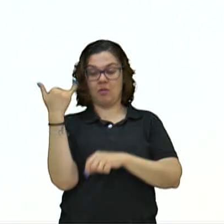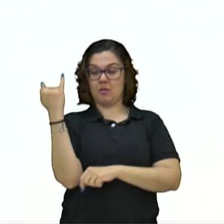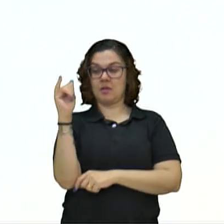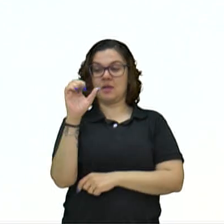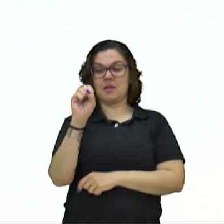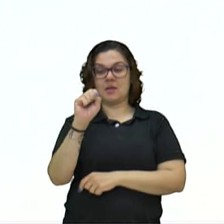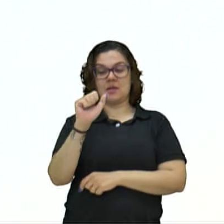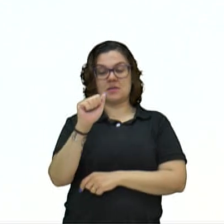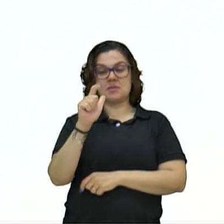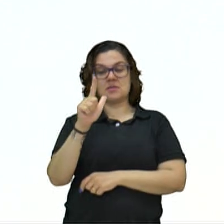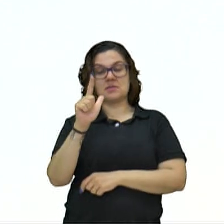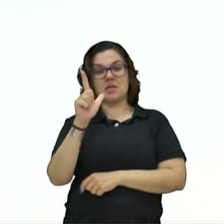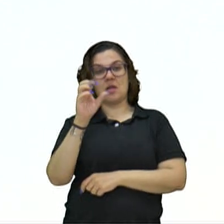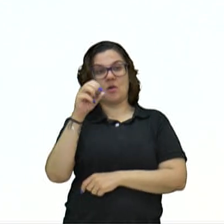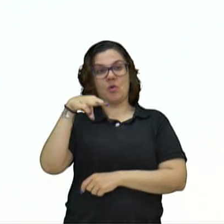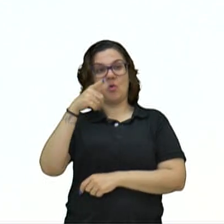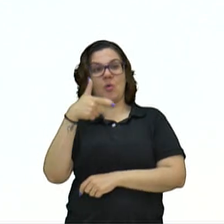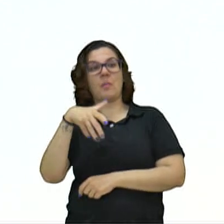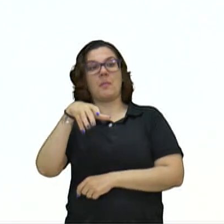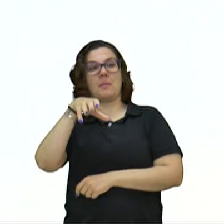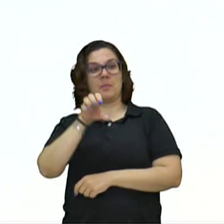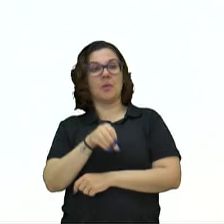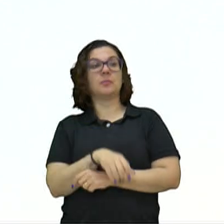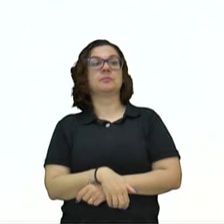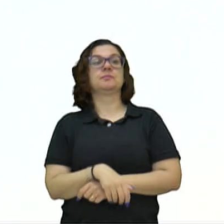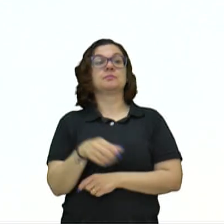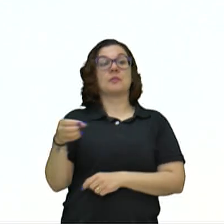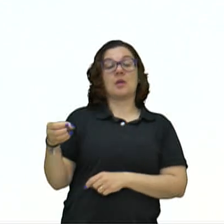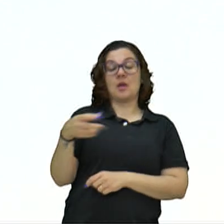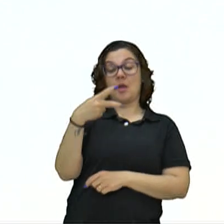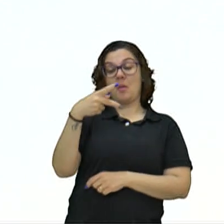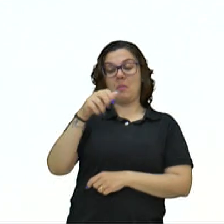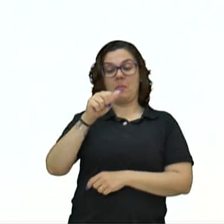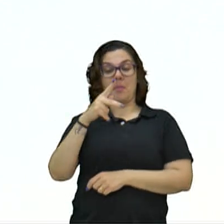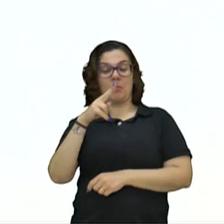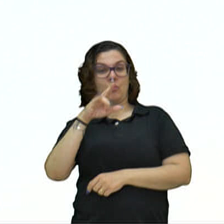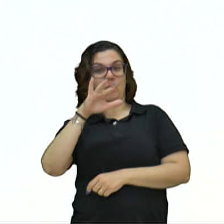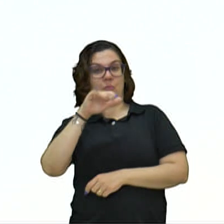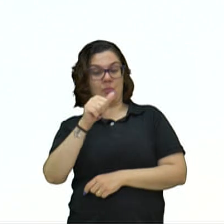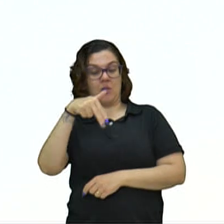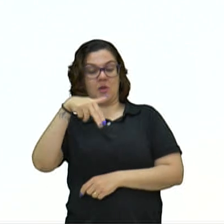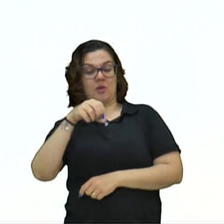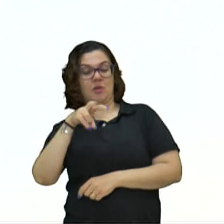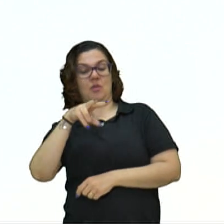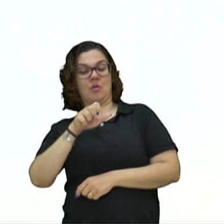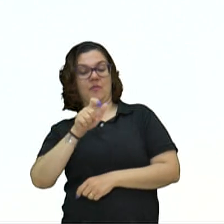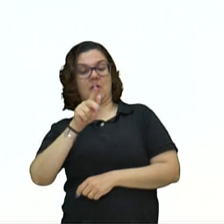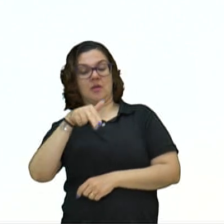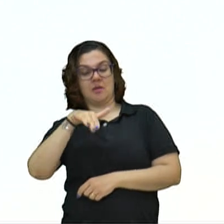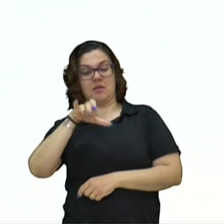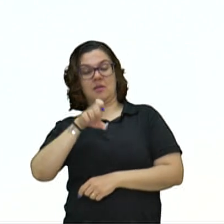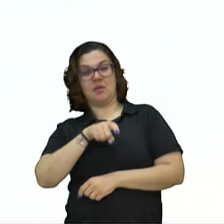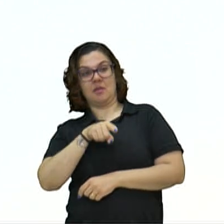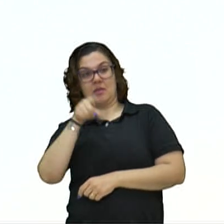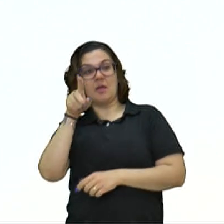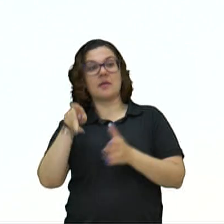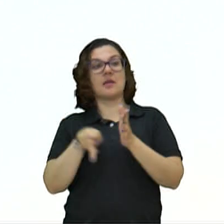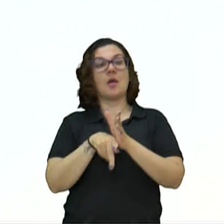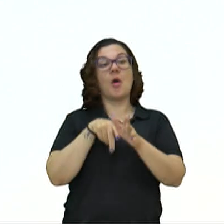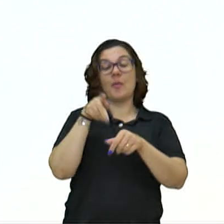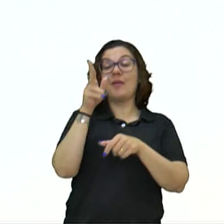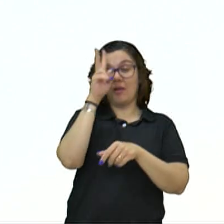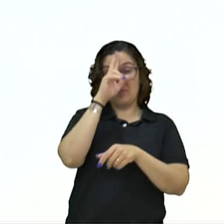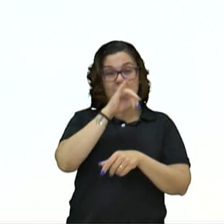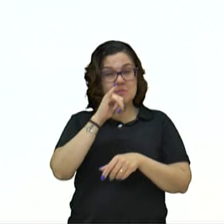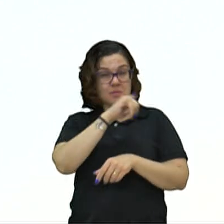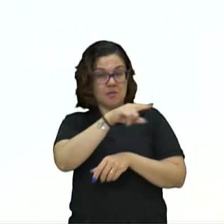e papua-nova guiné e as ilhas fiji que fazem parte da melanésia aquele aquela região das dos povos que têm a